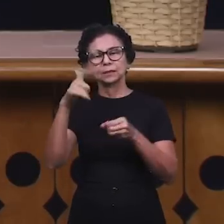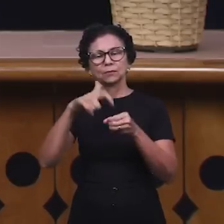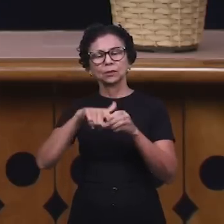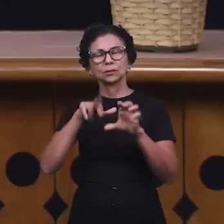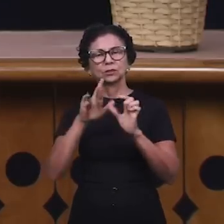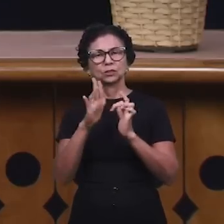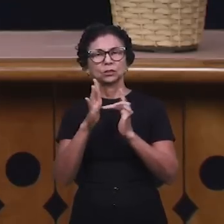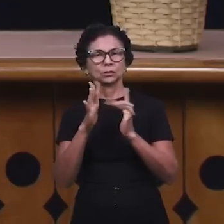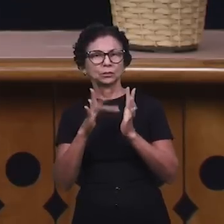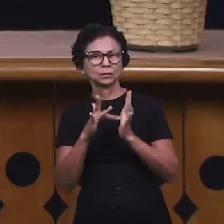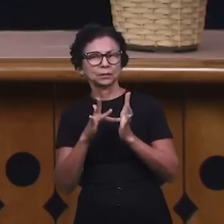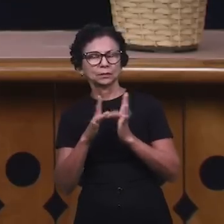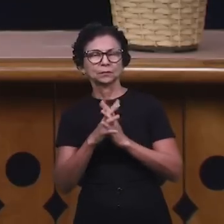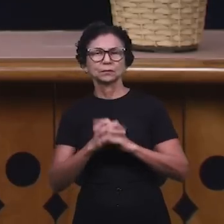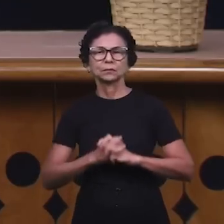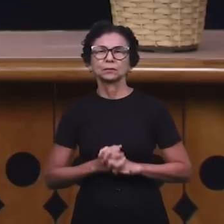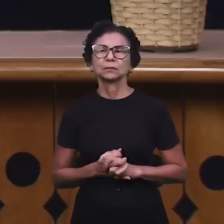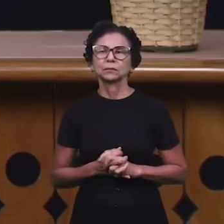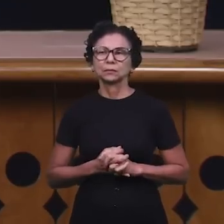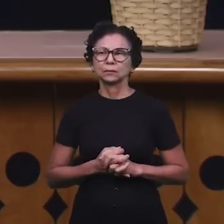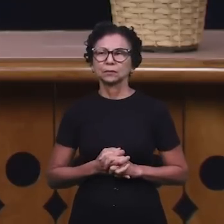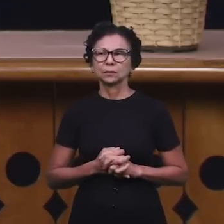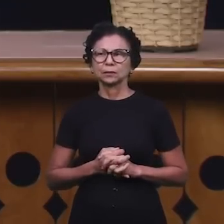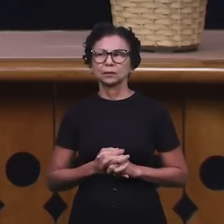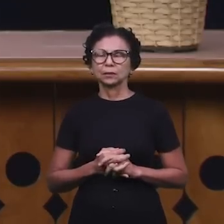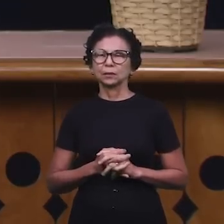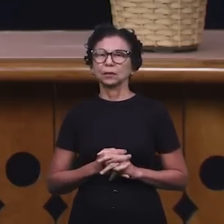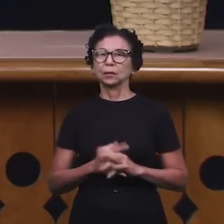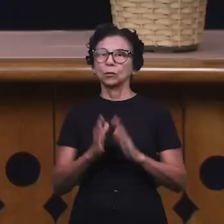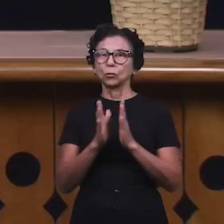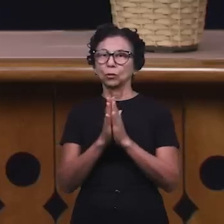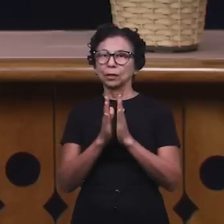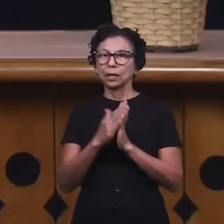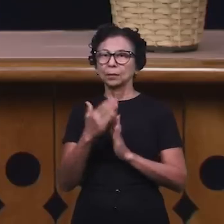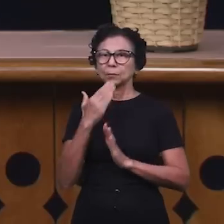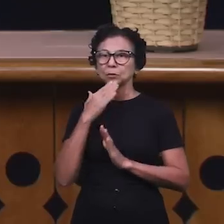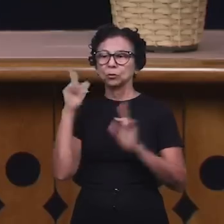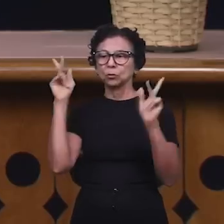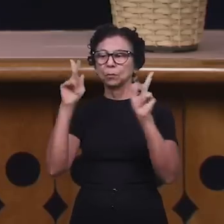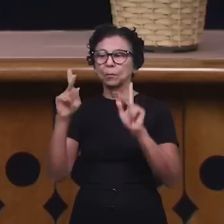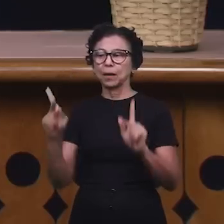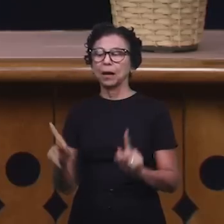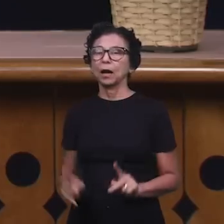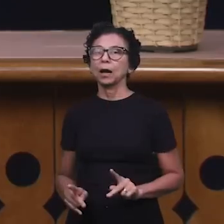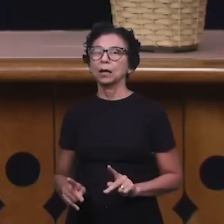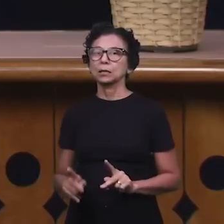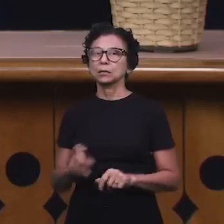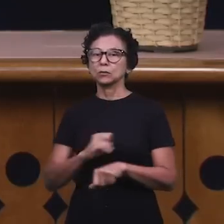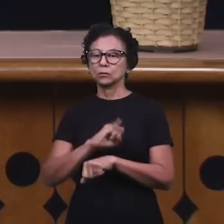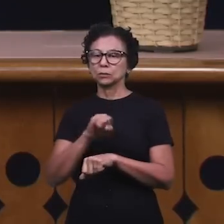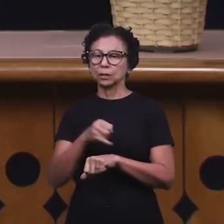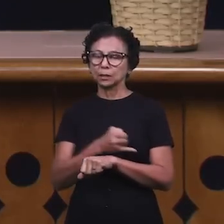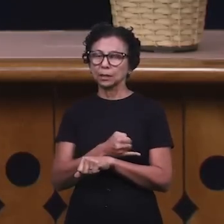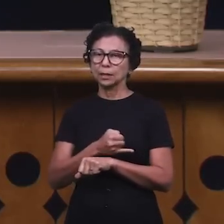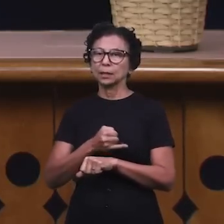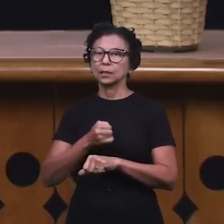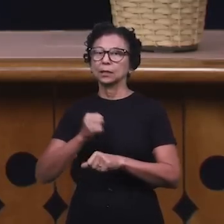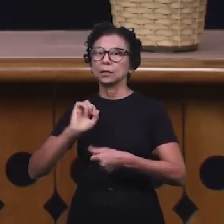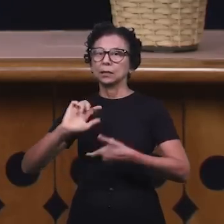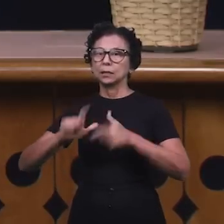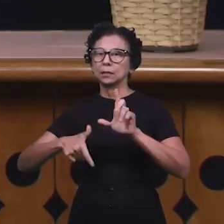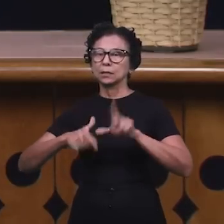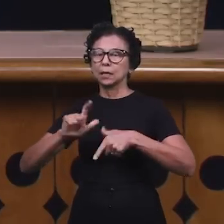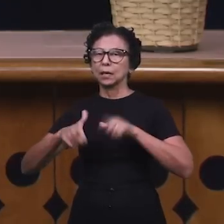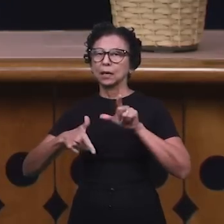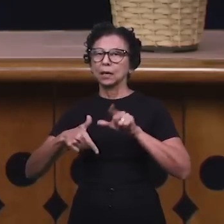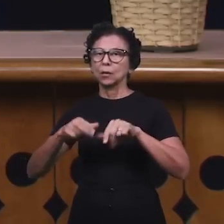Jesus. A palavra diz: orai pela paz de Jerusalém, orai por Israel, bíblico, pelo